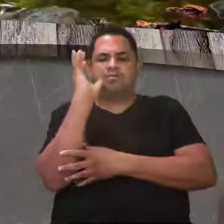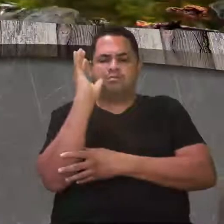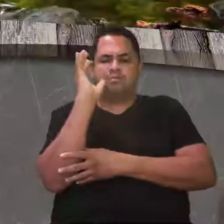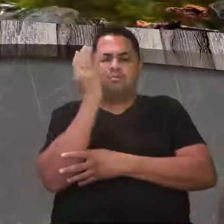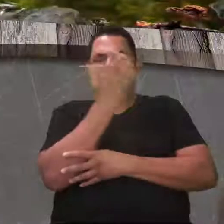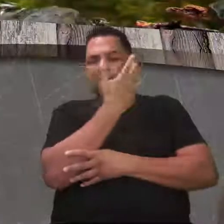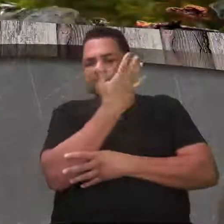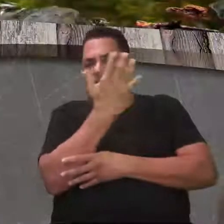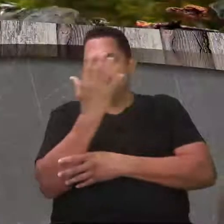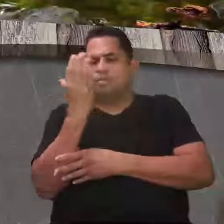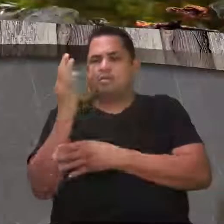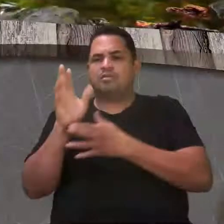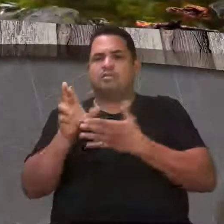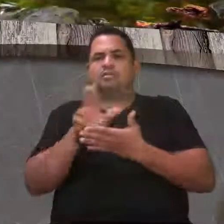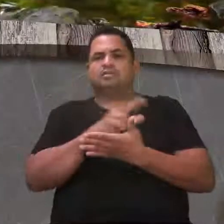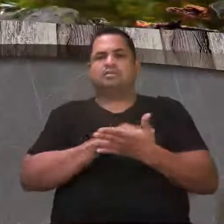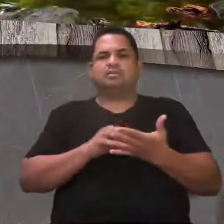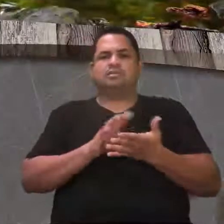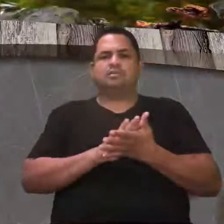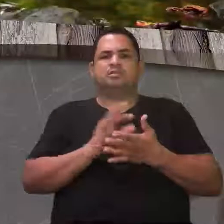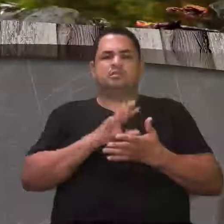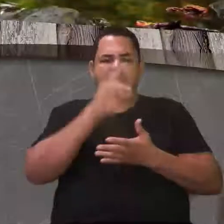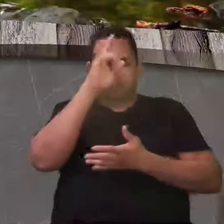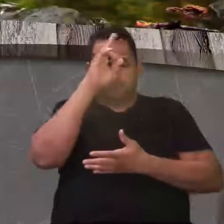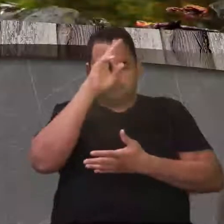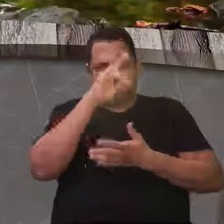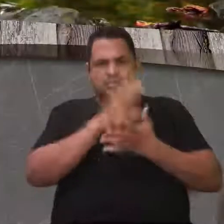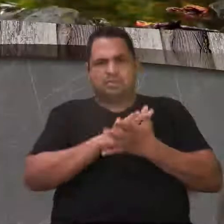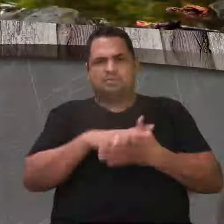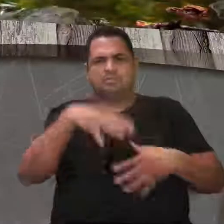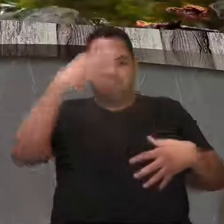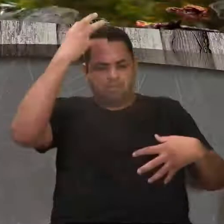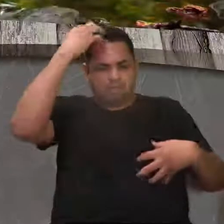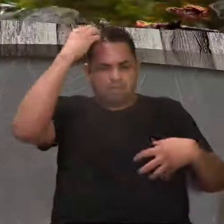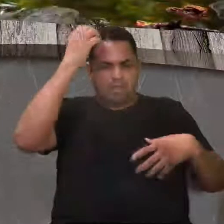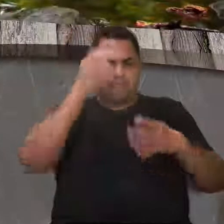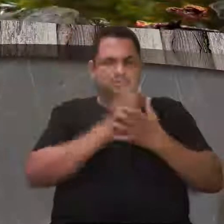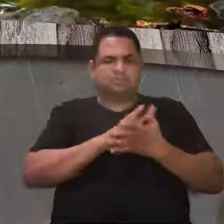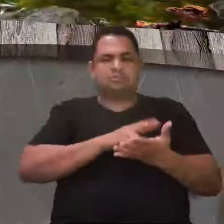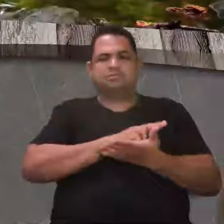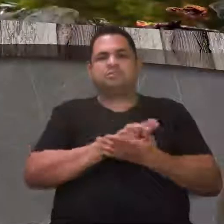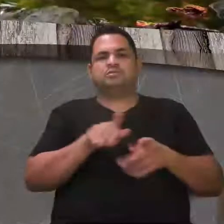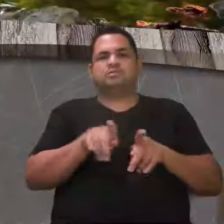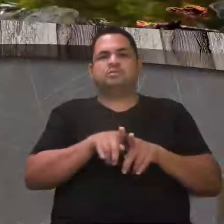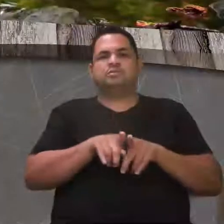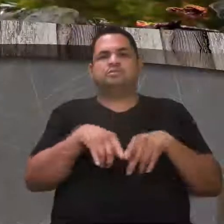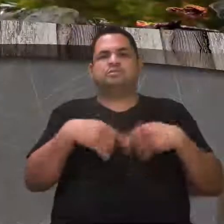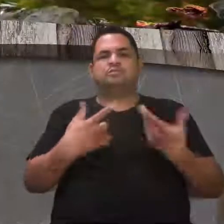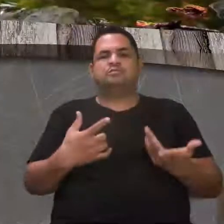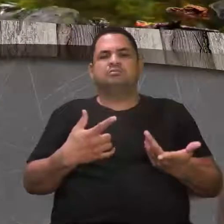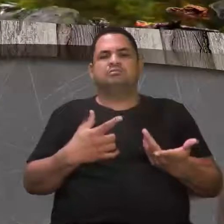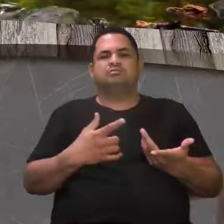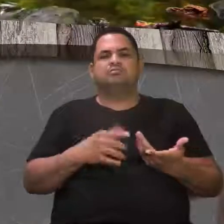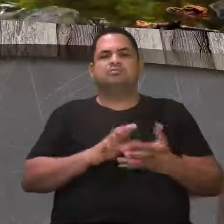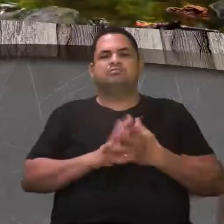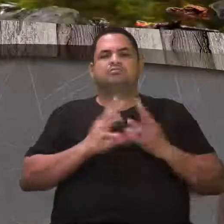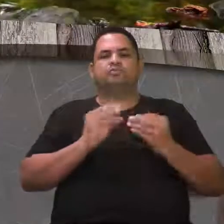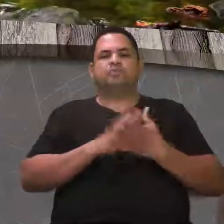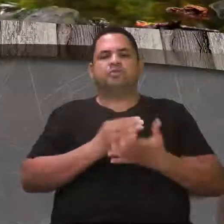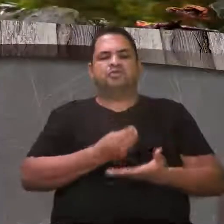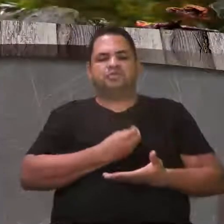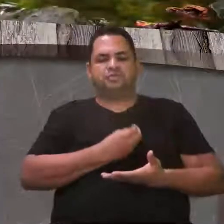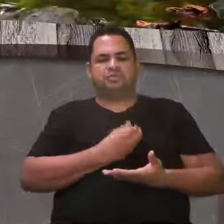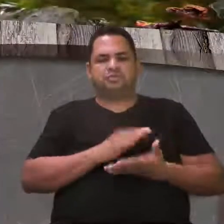animais, não só répteis, insetos, primatas, vivem numa mesma árvore e não brigam, tá tudo muito